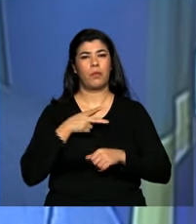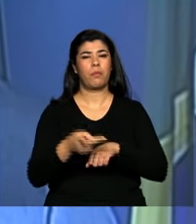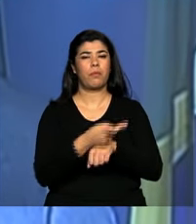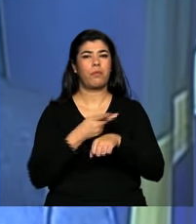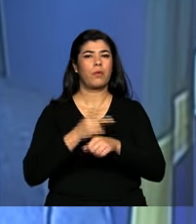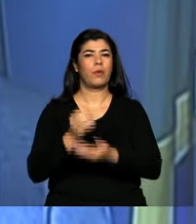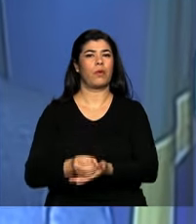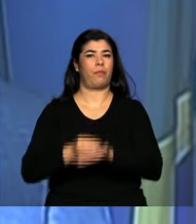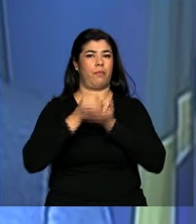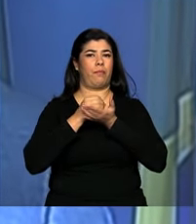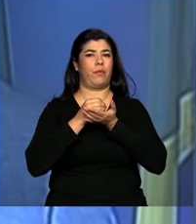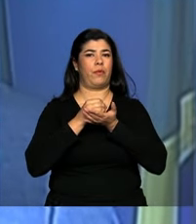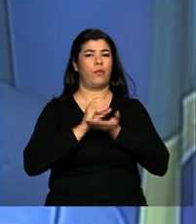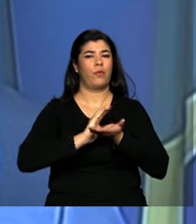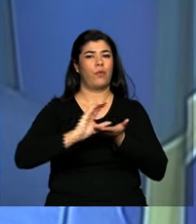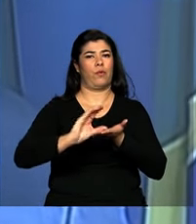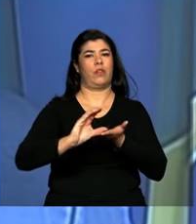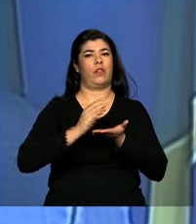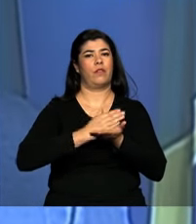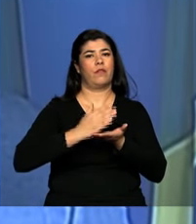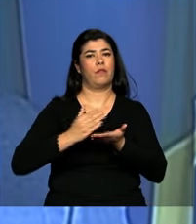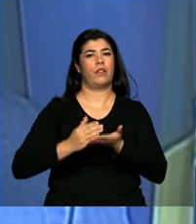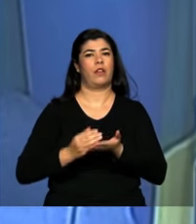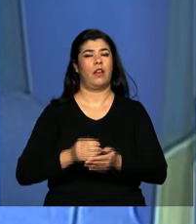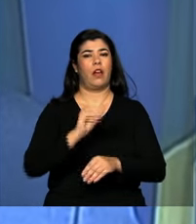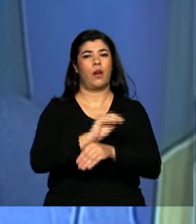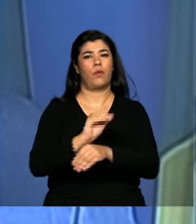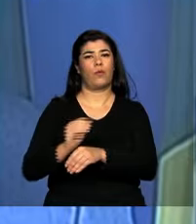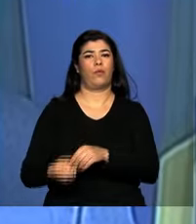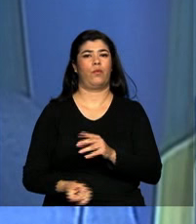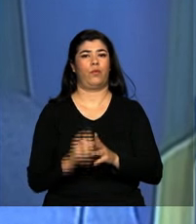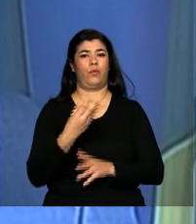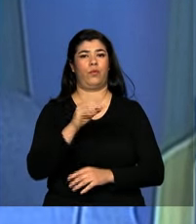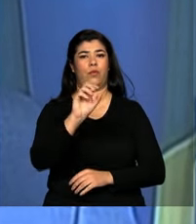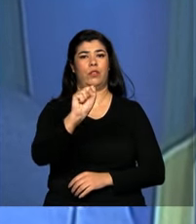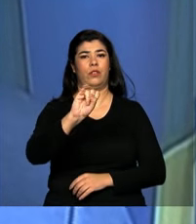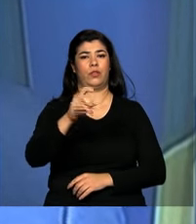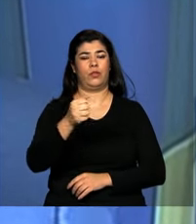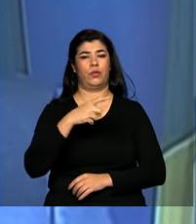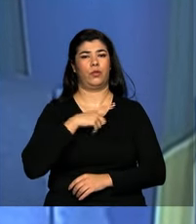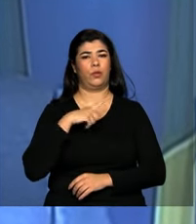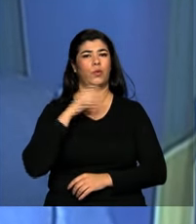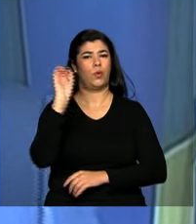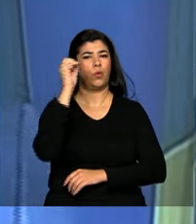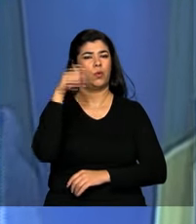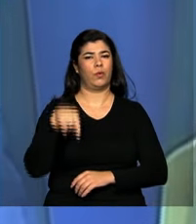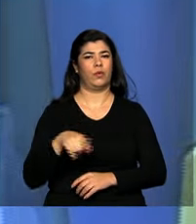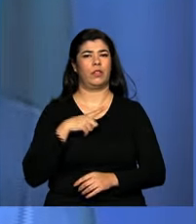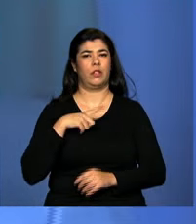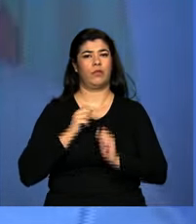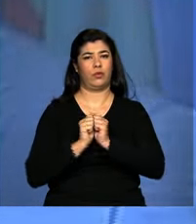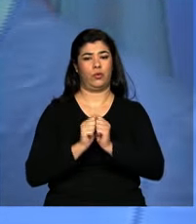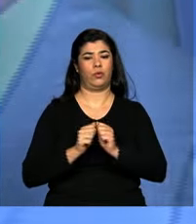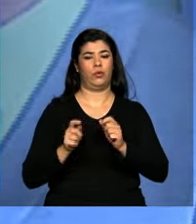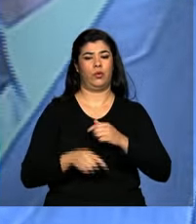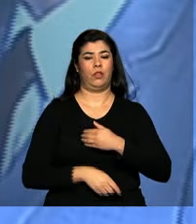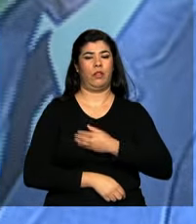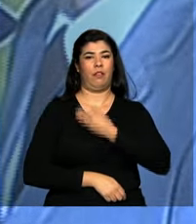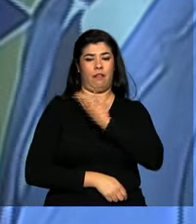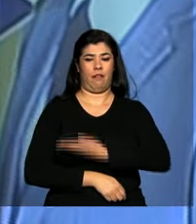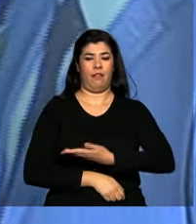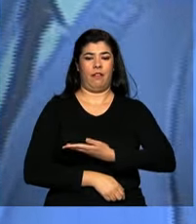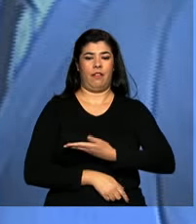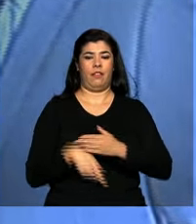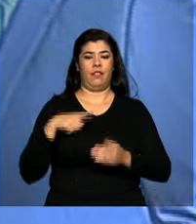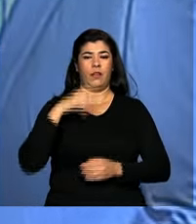crédito para financiamento de culturas como a soja, que hoje domina grande parte da lavoura gaúcha. E aqui ao meu lado eu tenho então o prazer de conversar